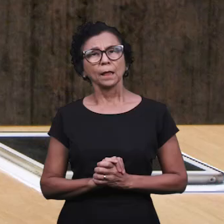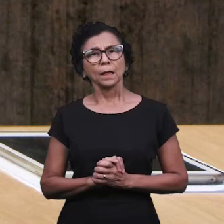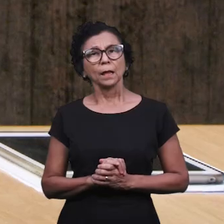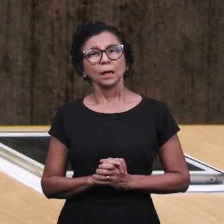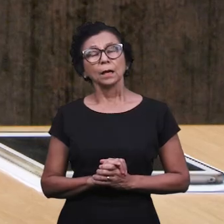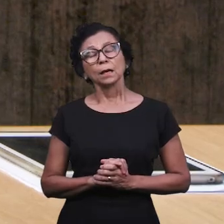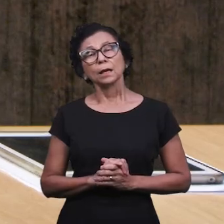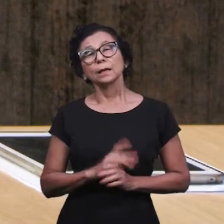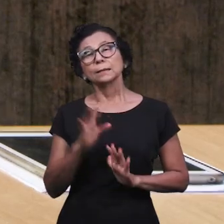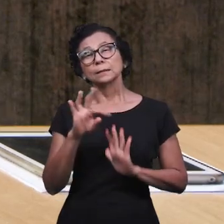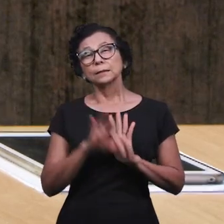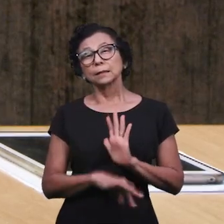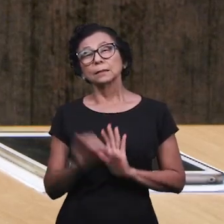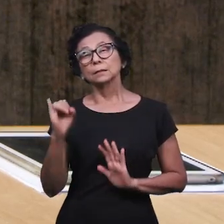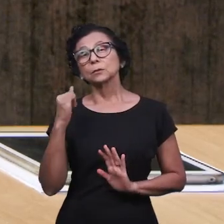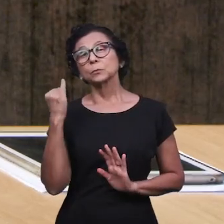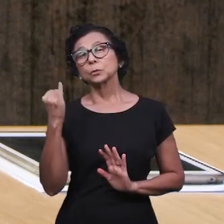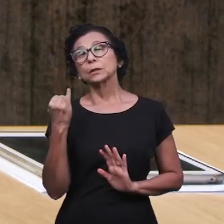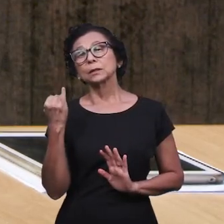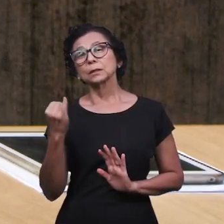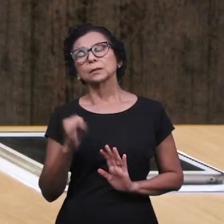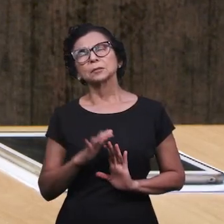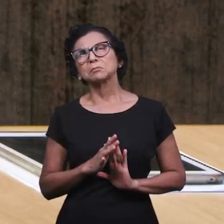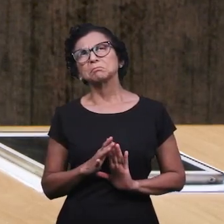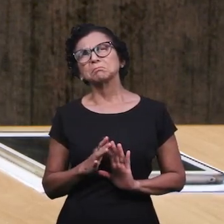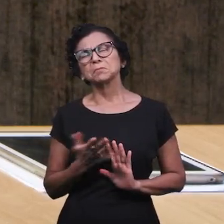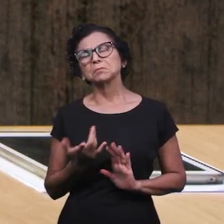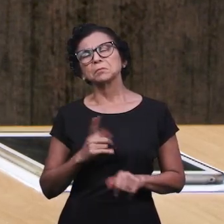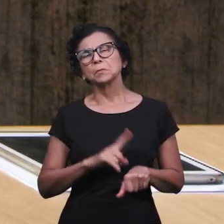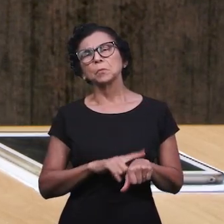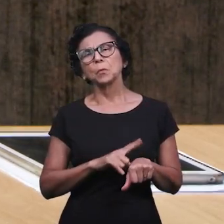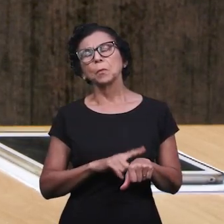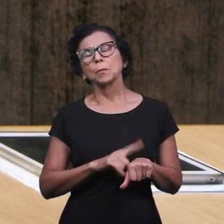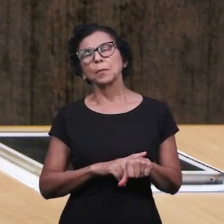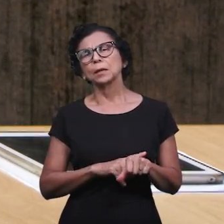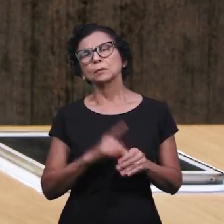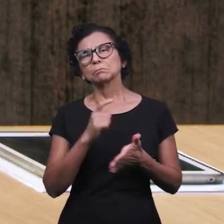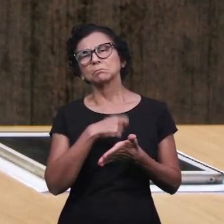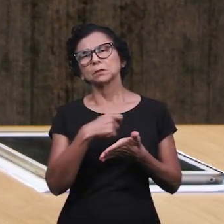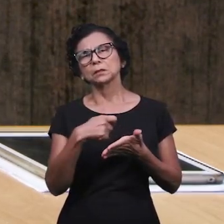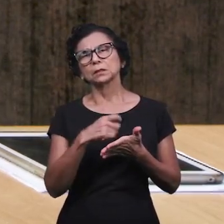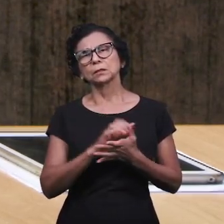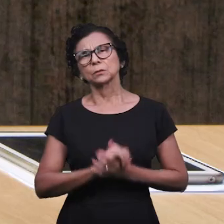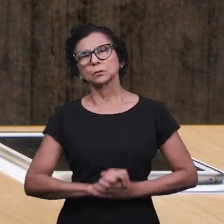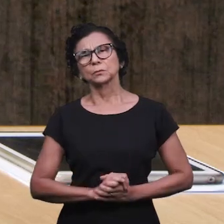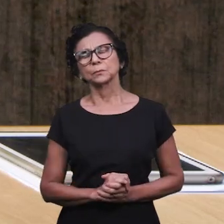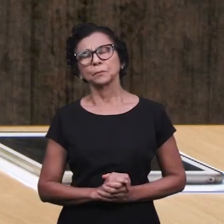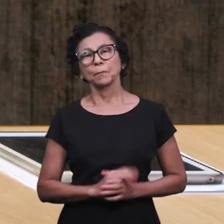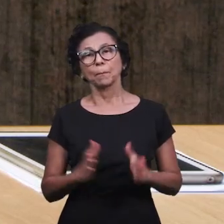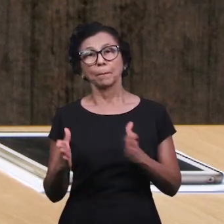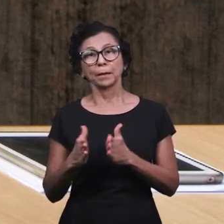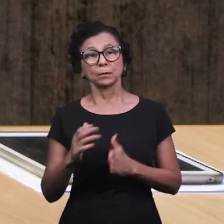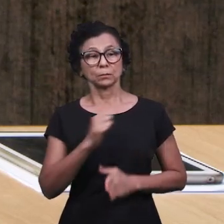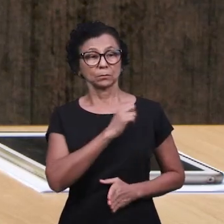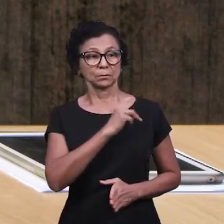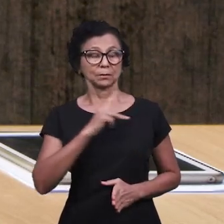citado. Esse texto ele foi citado no momento em que os apóstolos eles iam